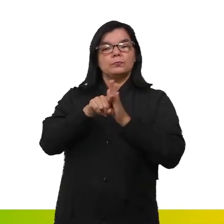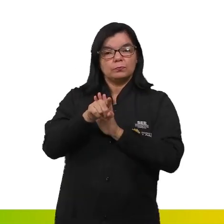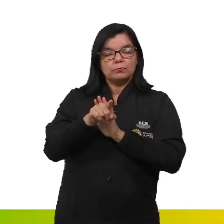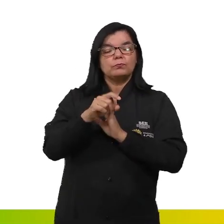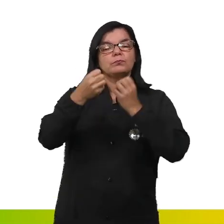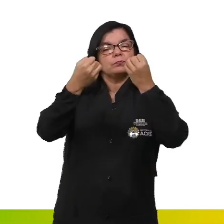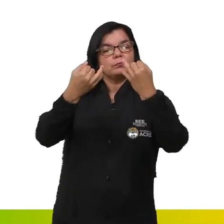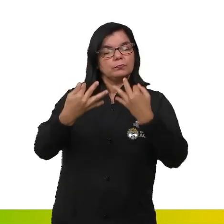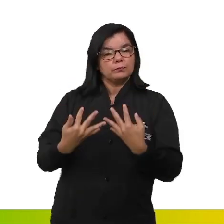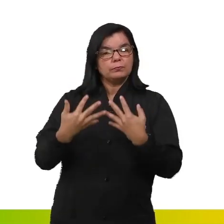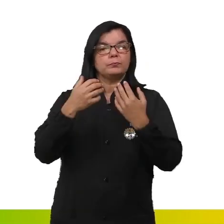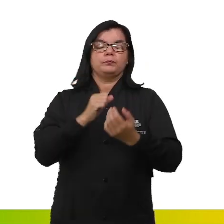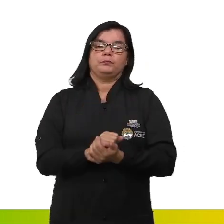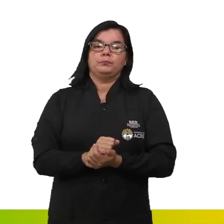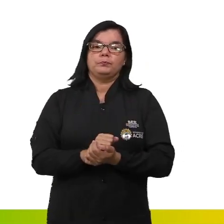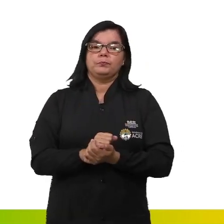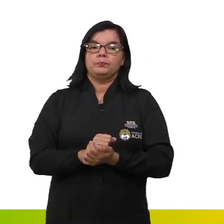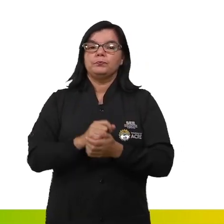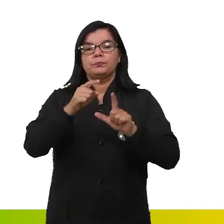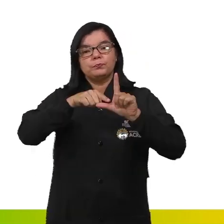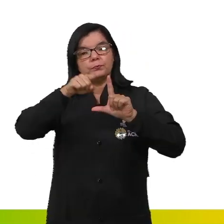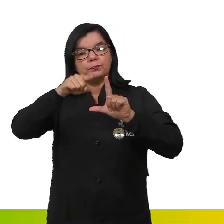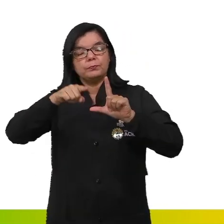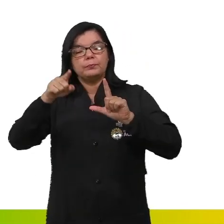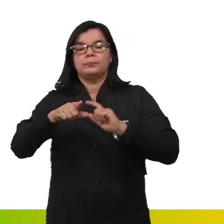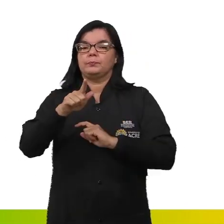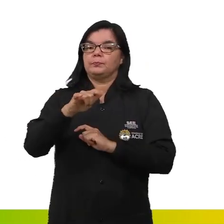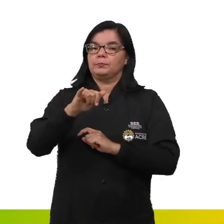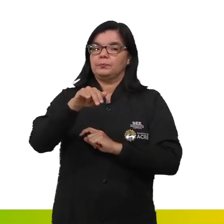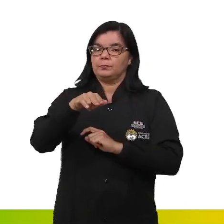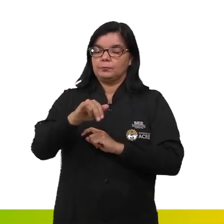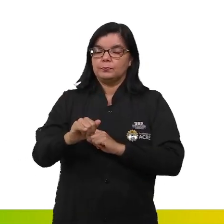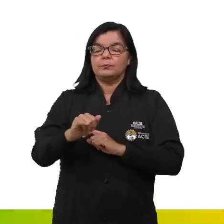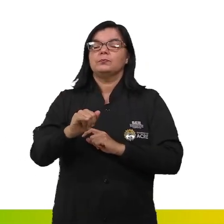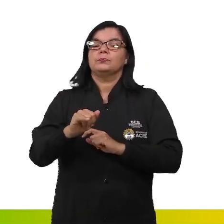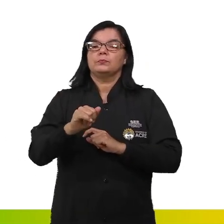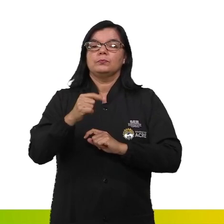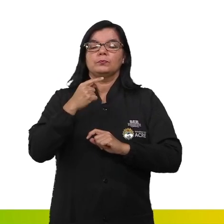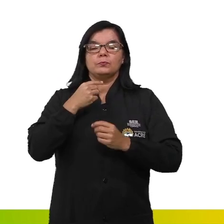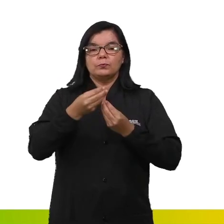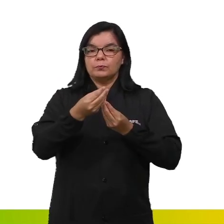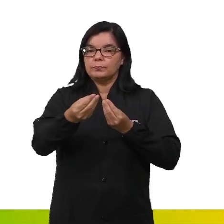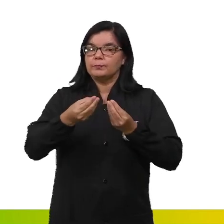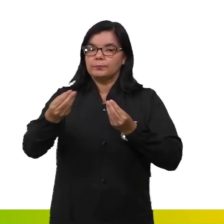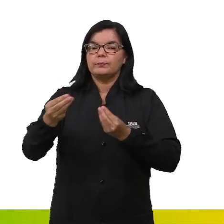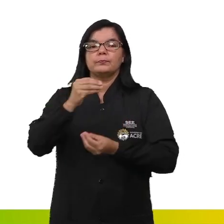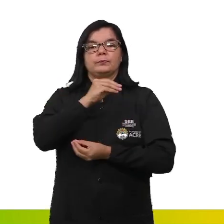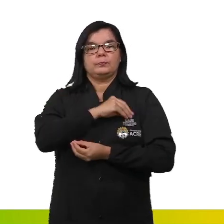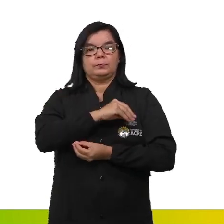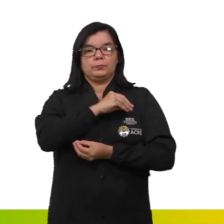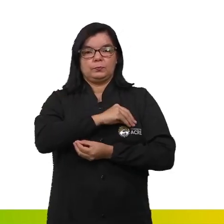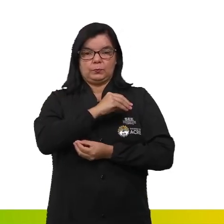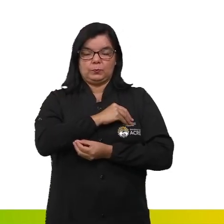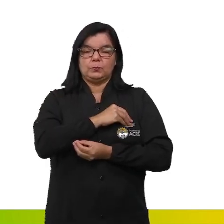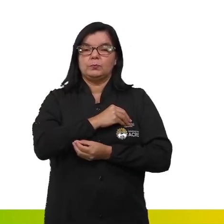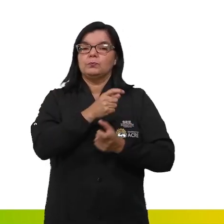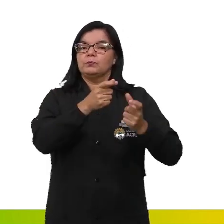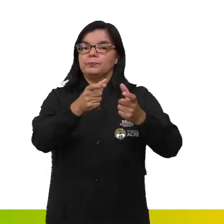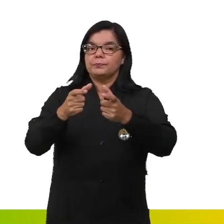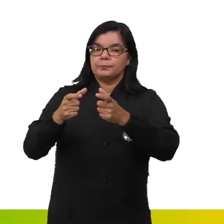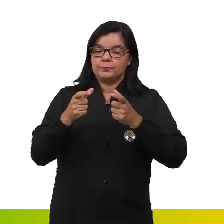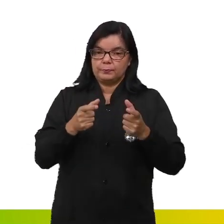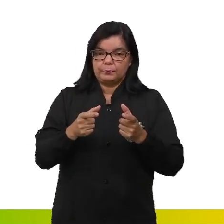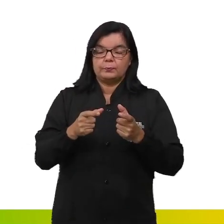fala o seguinte: o índice de Gini é uma forma de medir se a distribuição de renda de uma